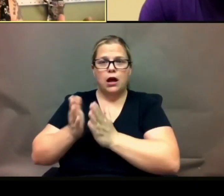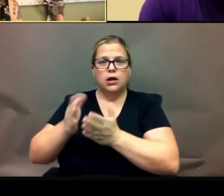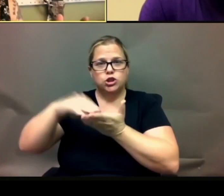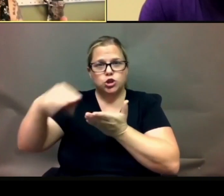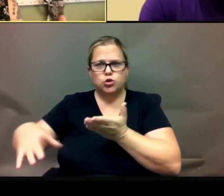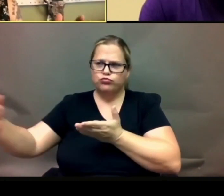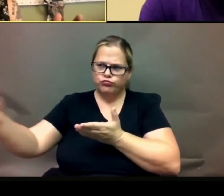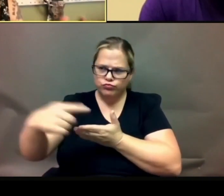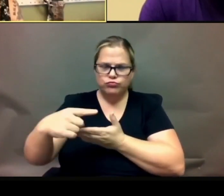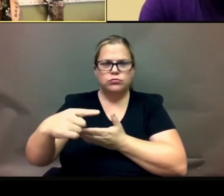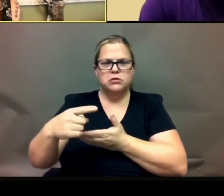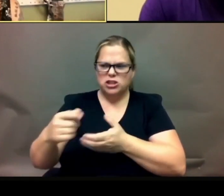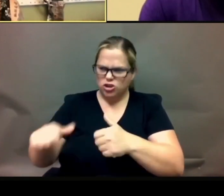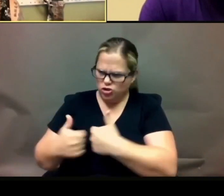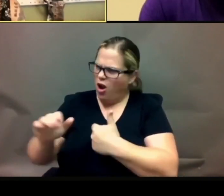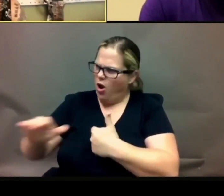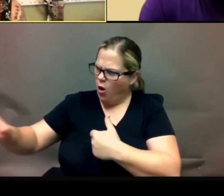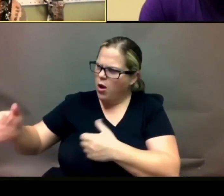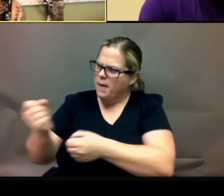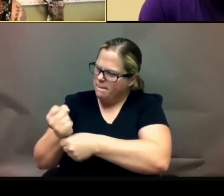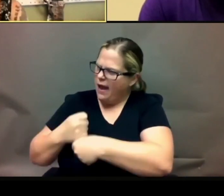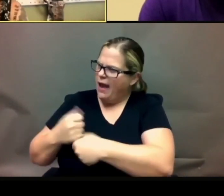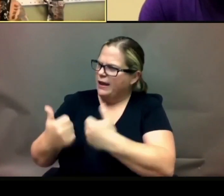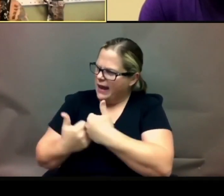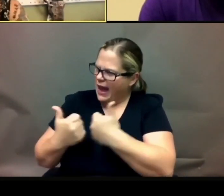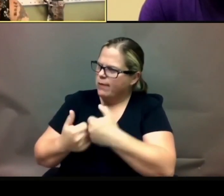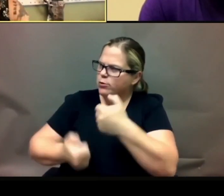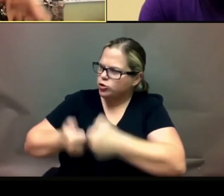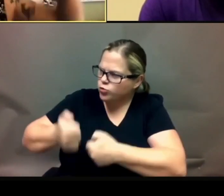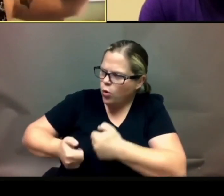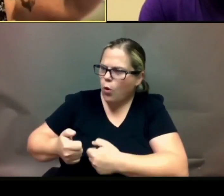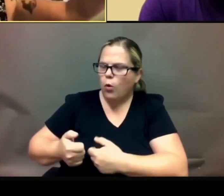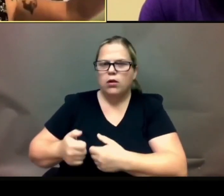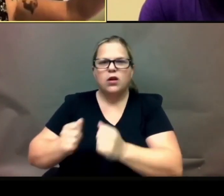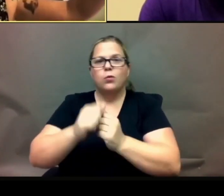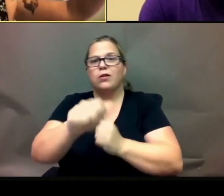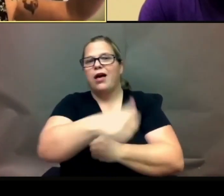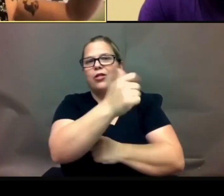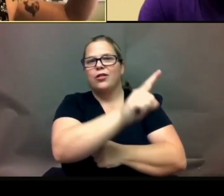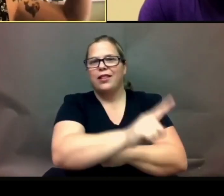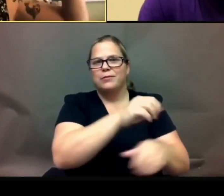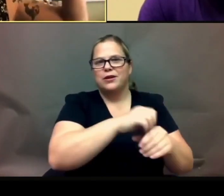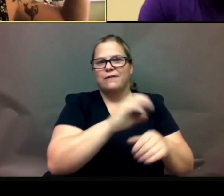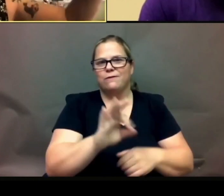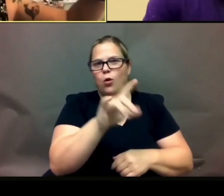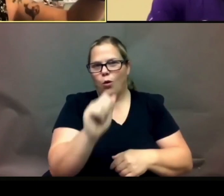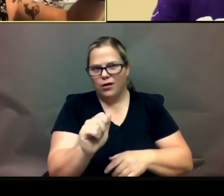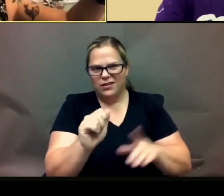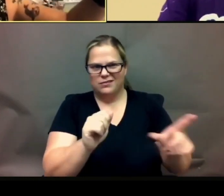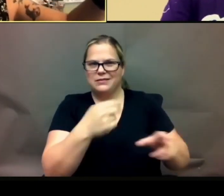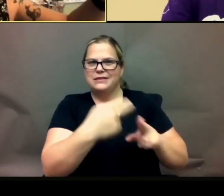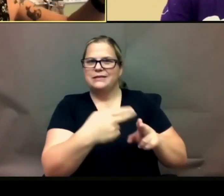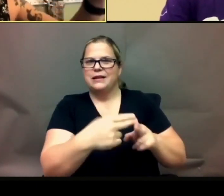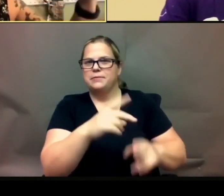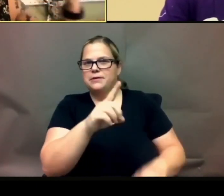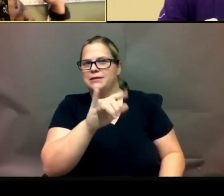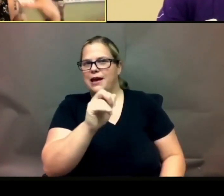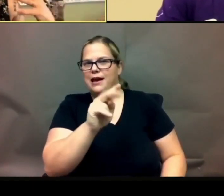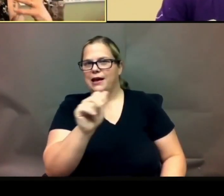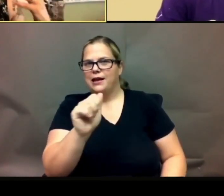biblioteca. Eu desafiei meus alunos. A criar um controller de game. E eu fiz isso. uma